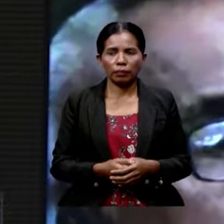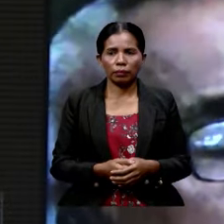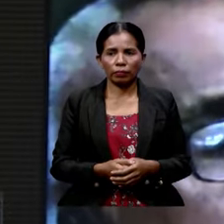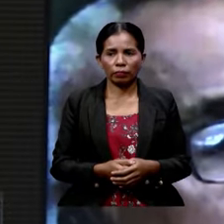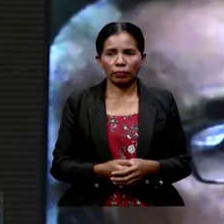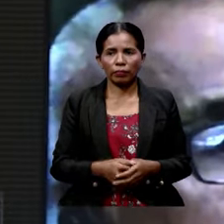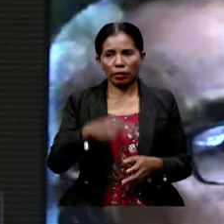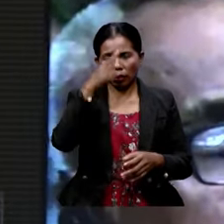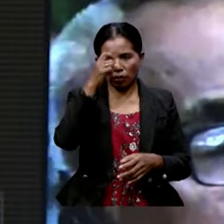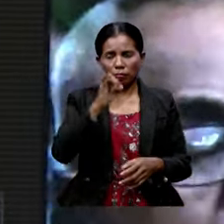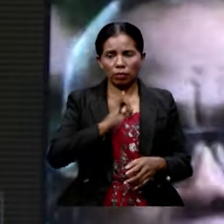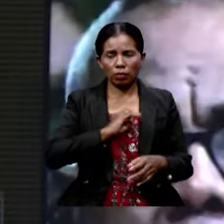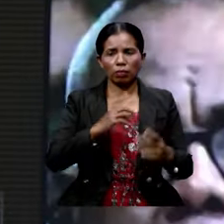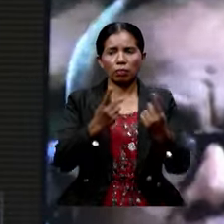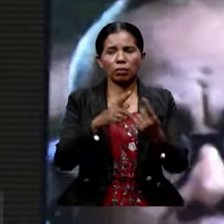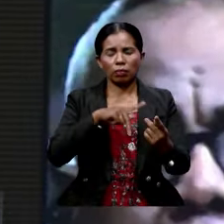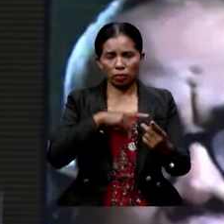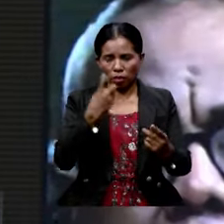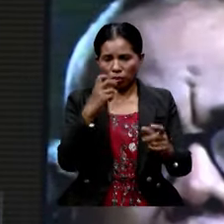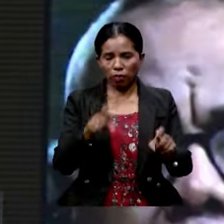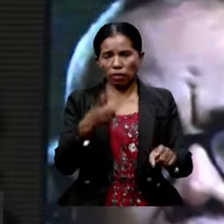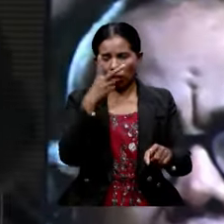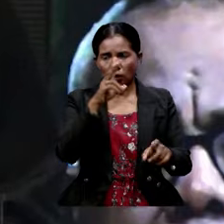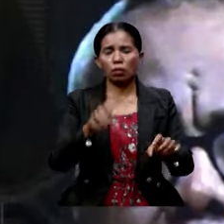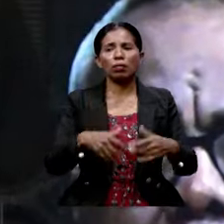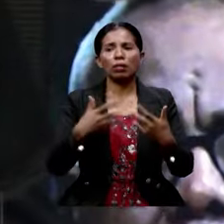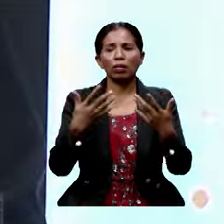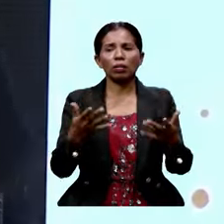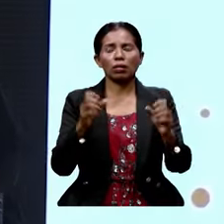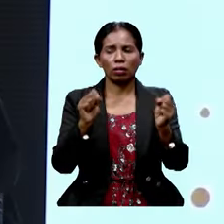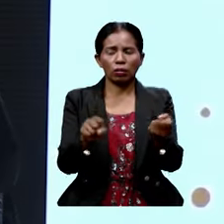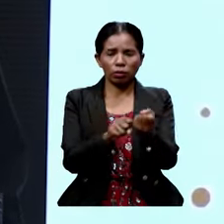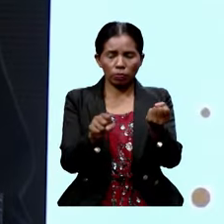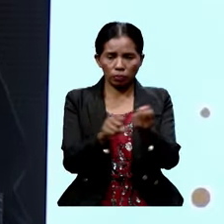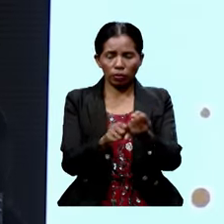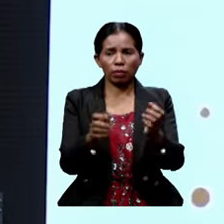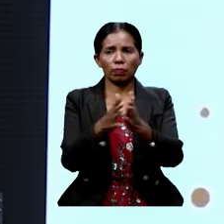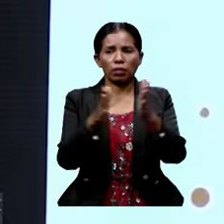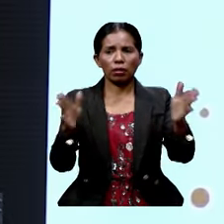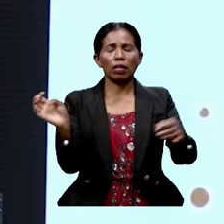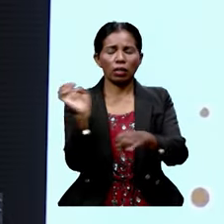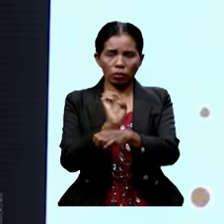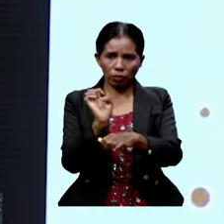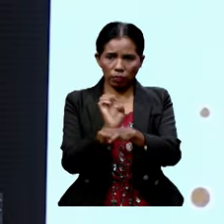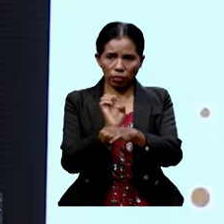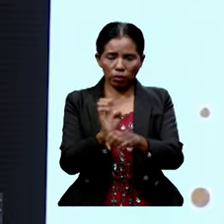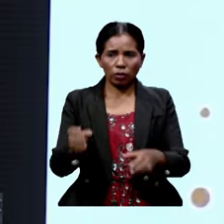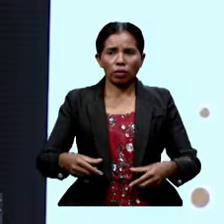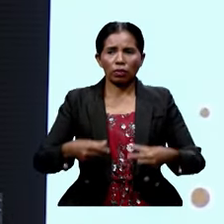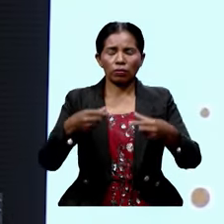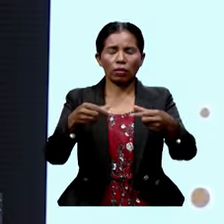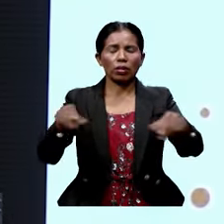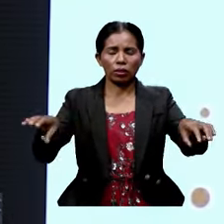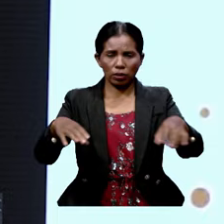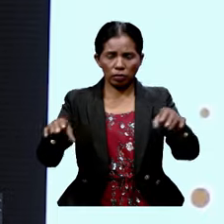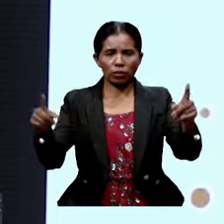Estão rápidos, estão privados, mas já tem que ver onde está, mas já há uma contribuição e a economia nem for serviço